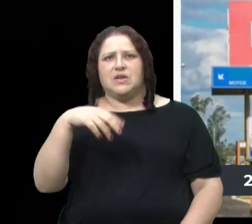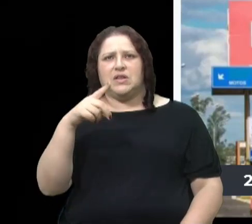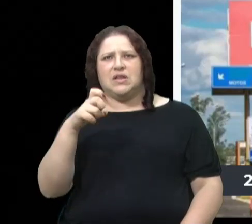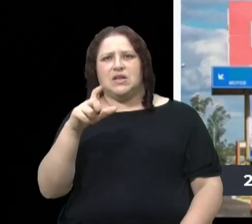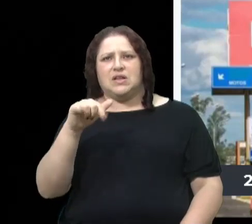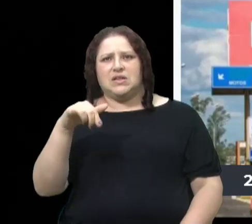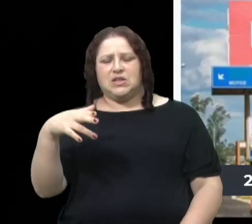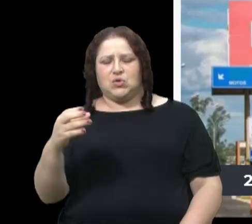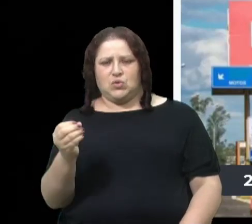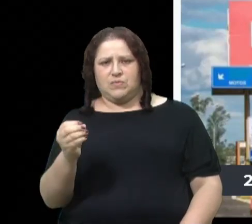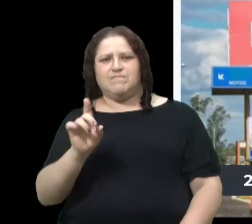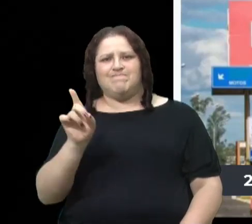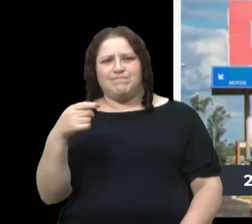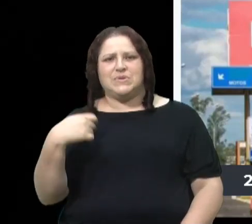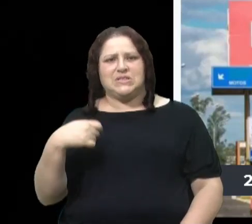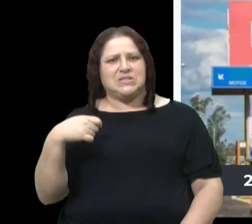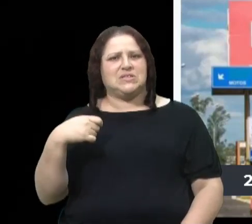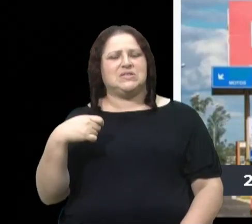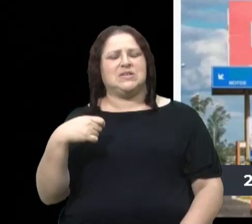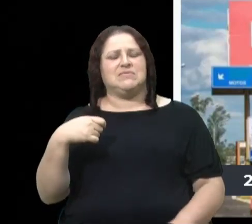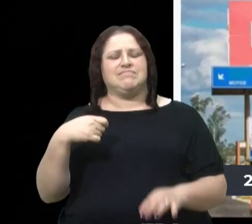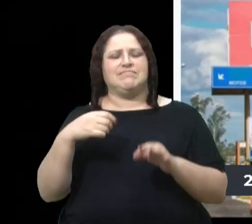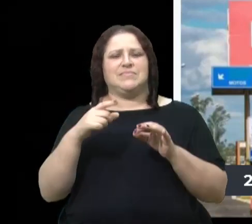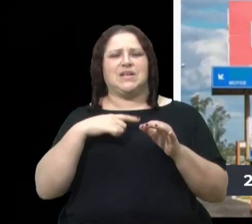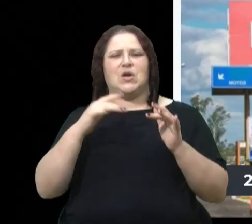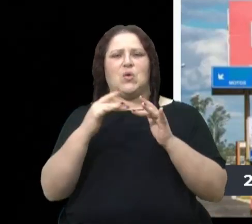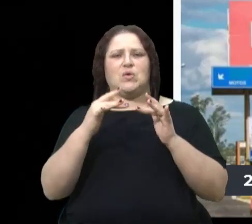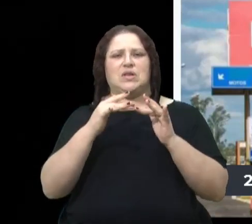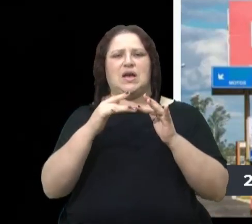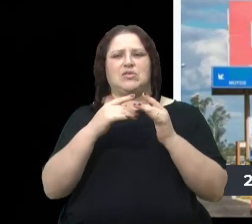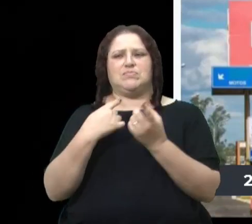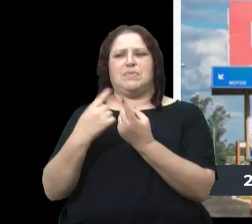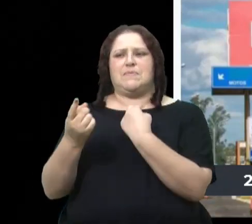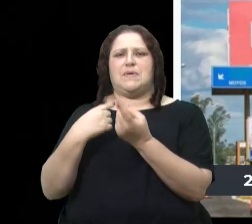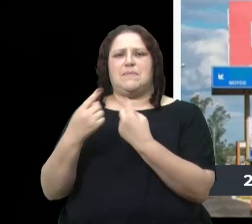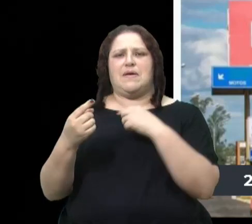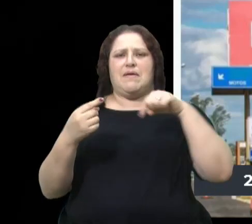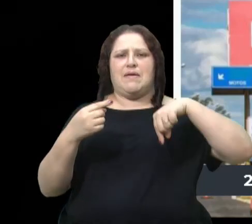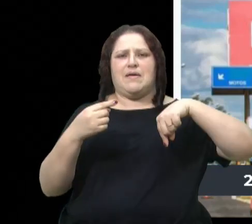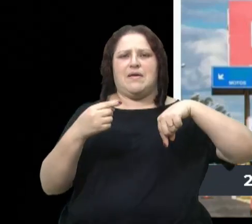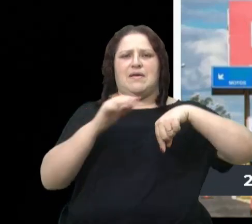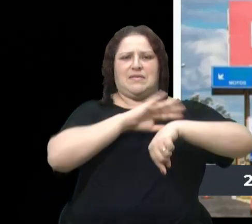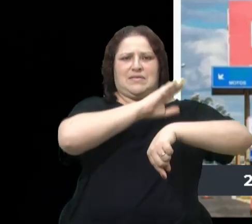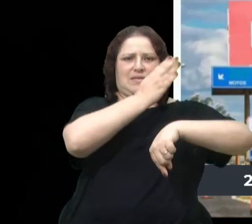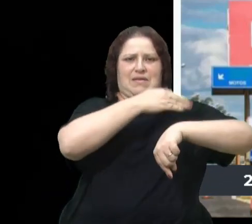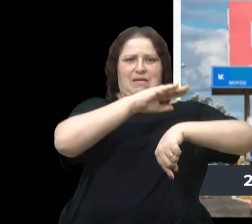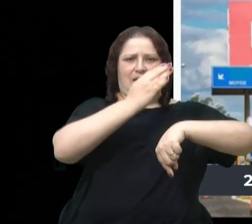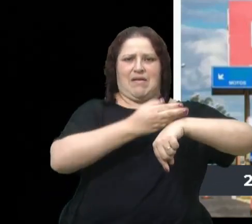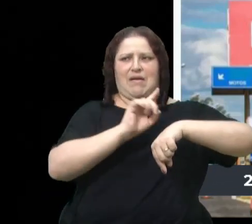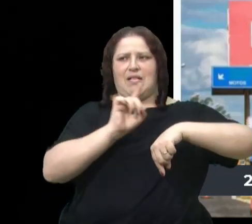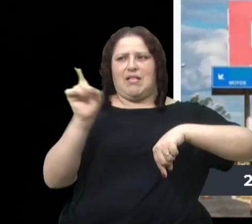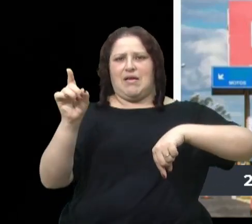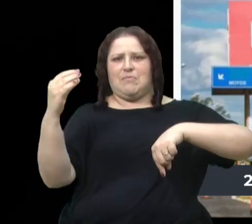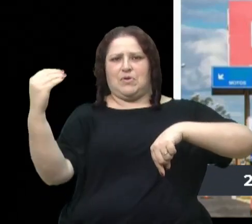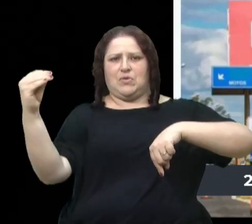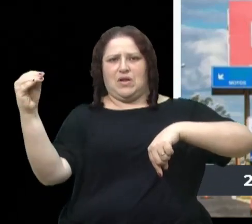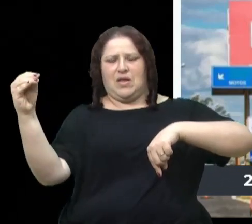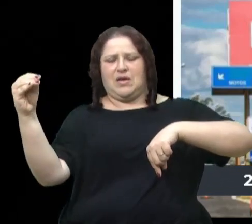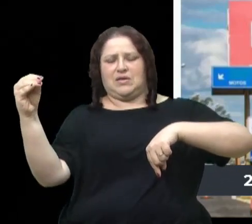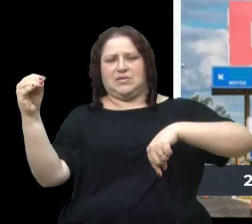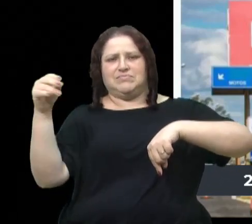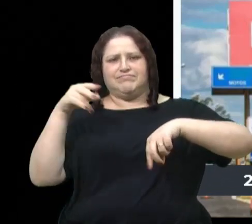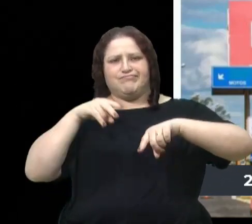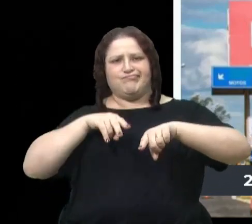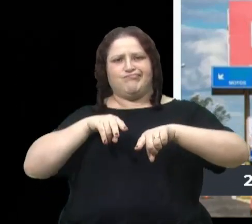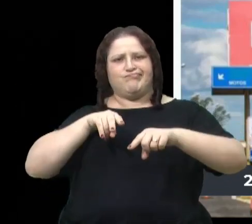e a Serra, que é de extrema importância, mas então que o pedágio, neste maior valor, fosse colocado em